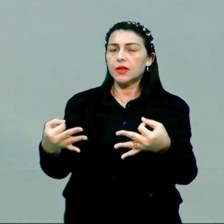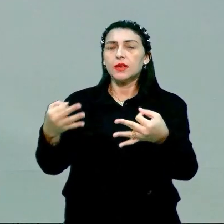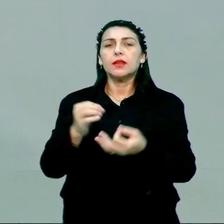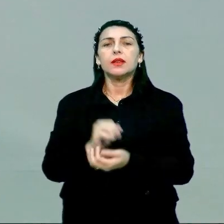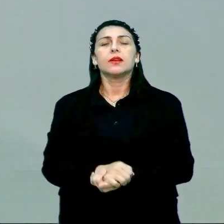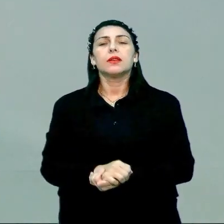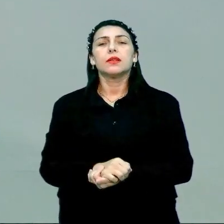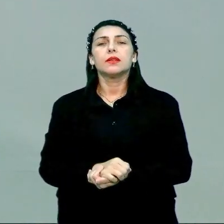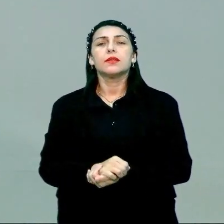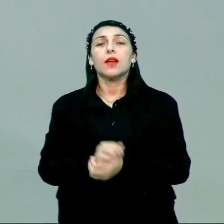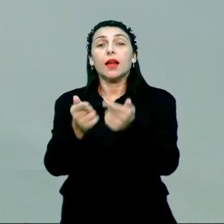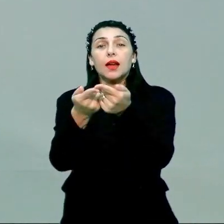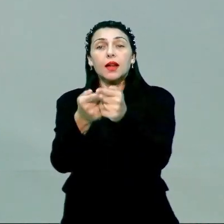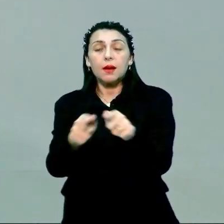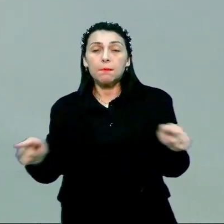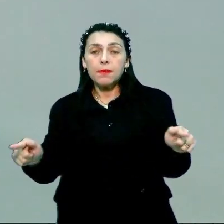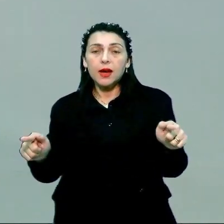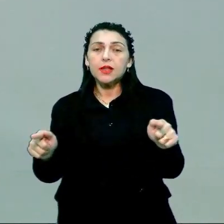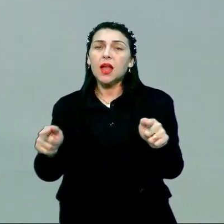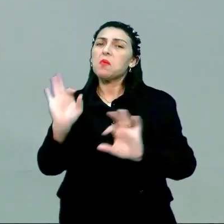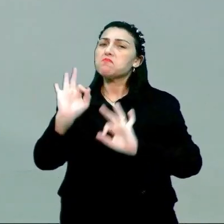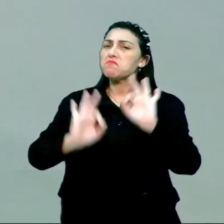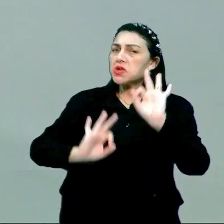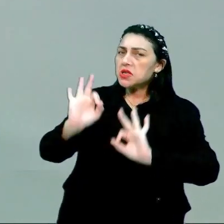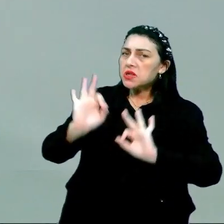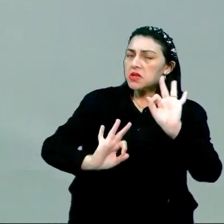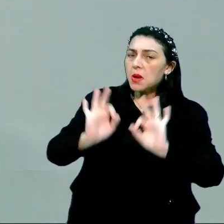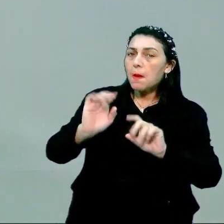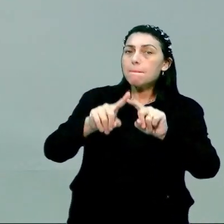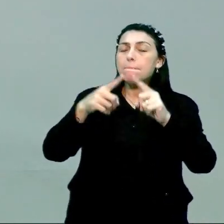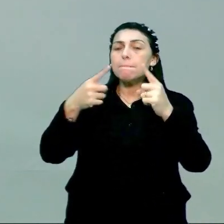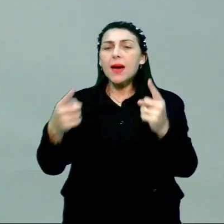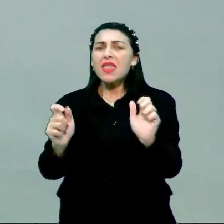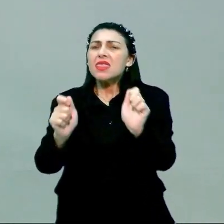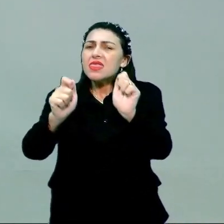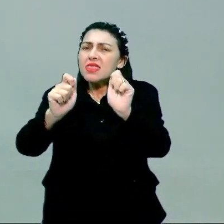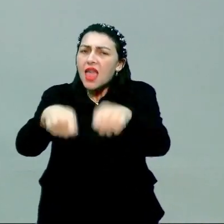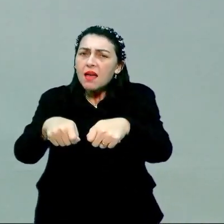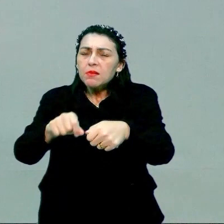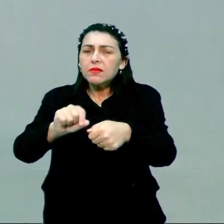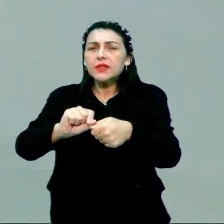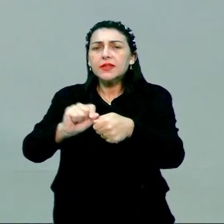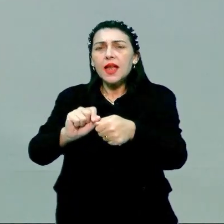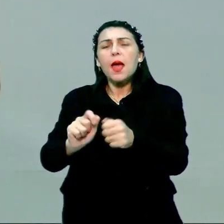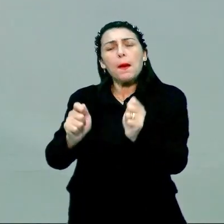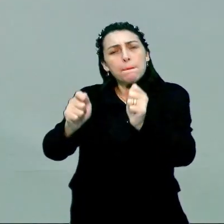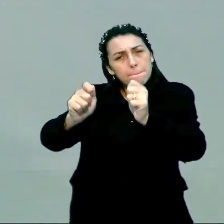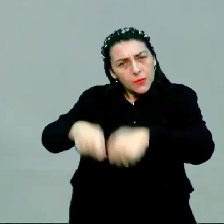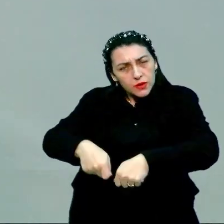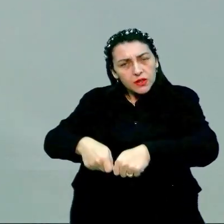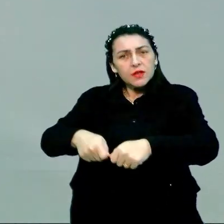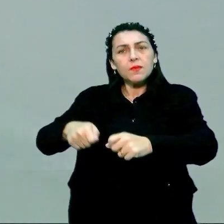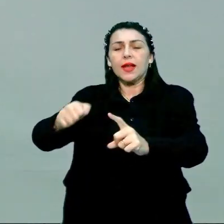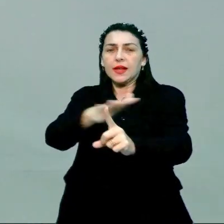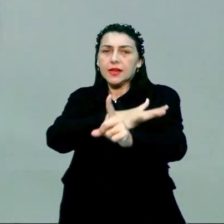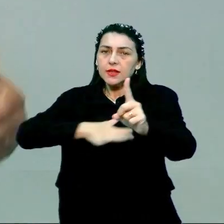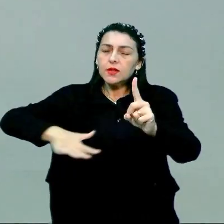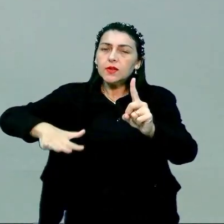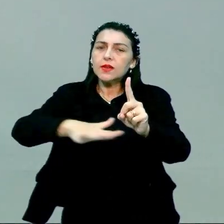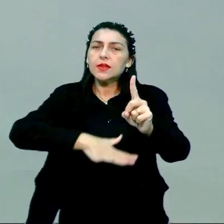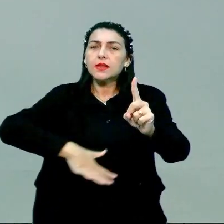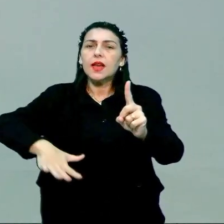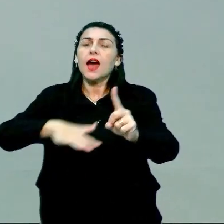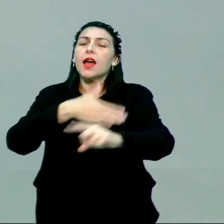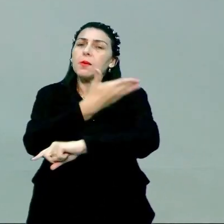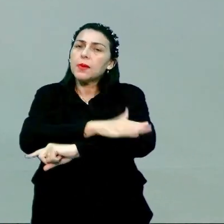trata de gramática, está tudo organizadinho, mas dá para realizar? É possível a sociedade colocar